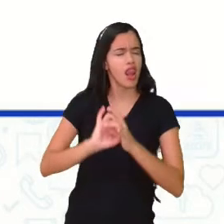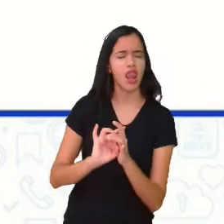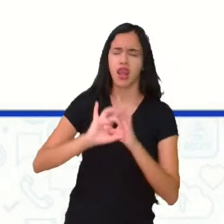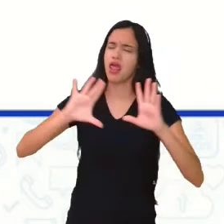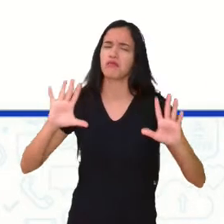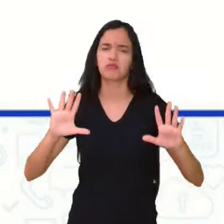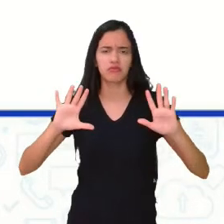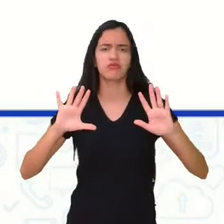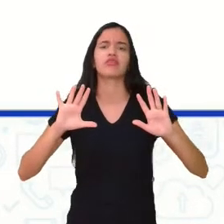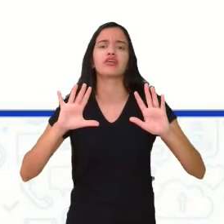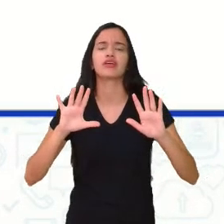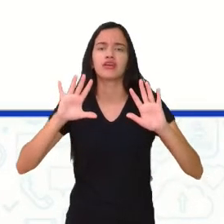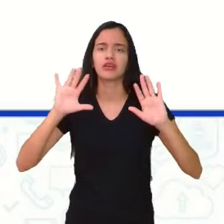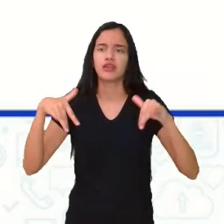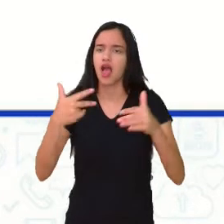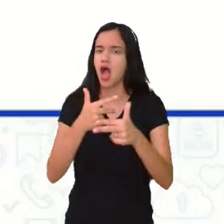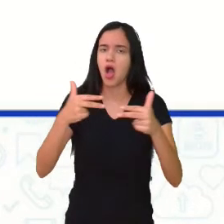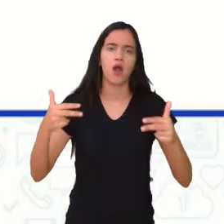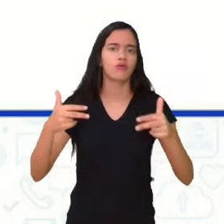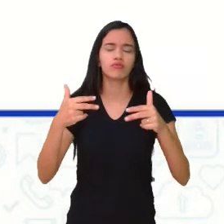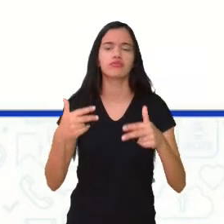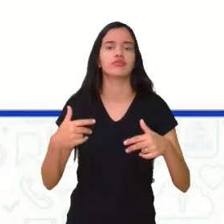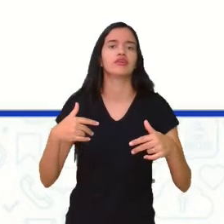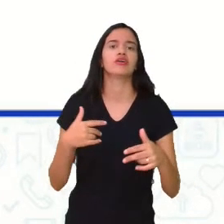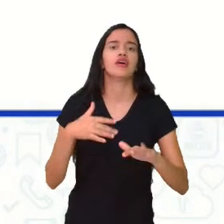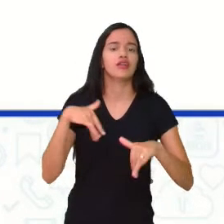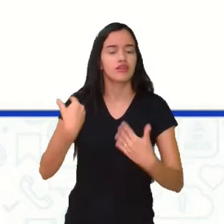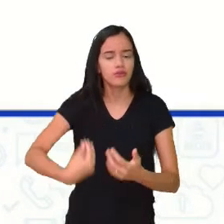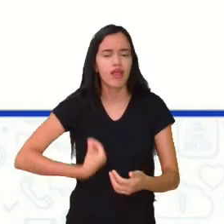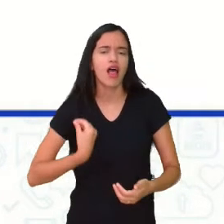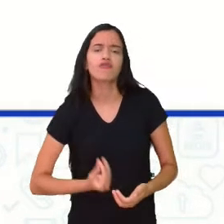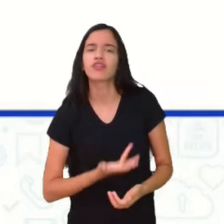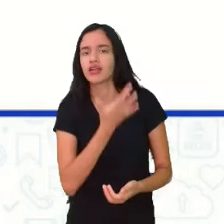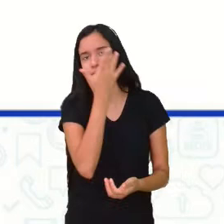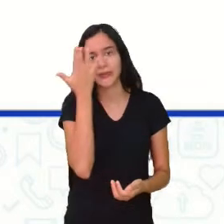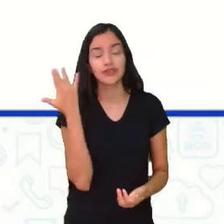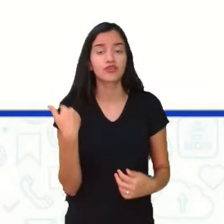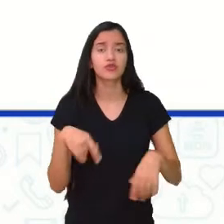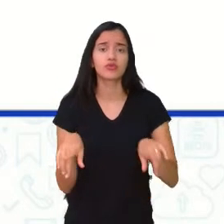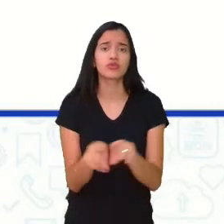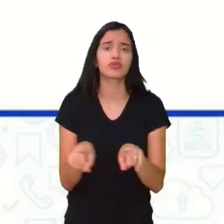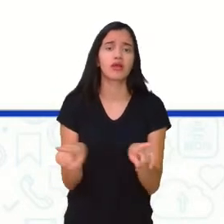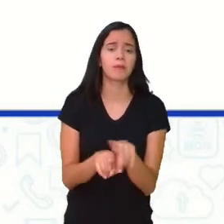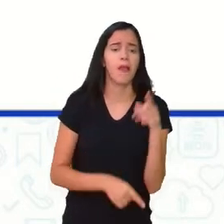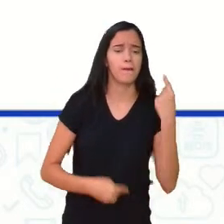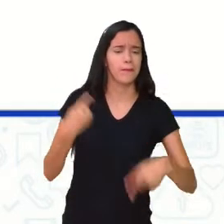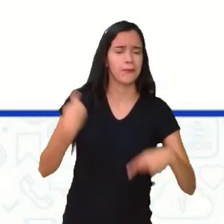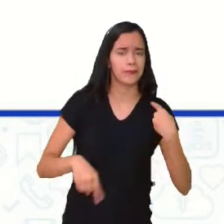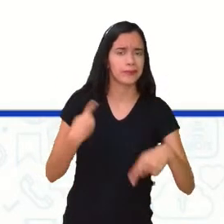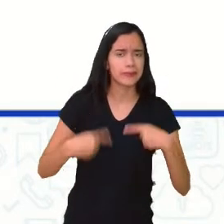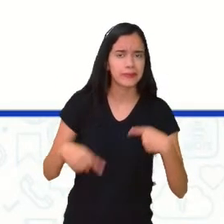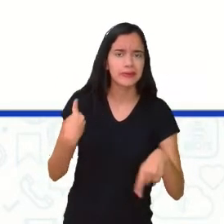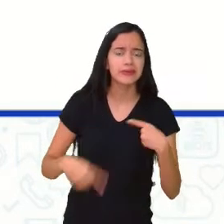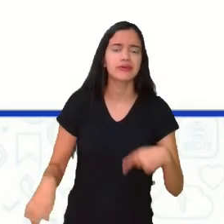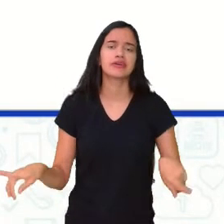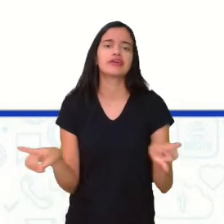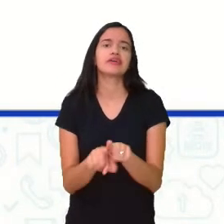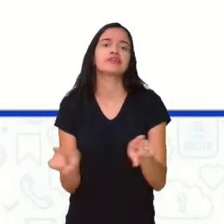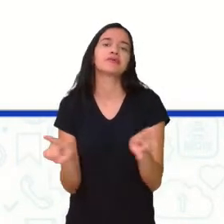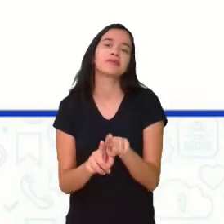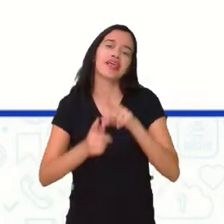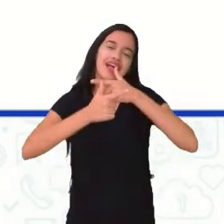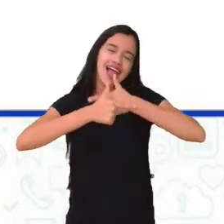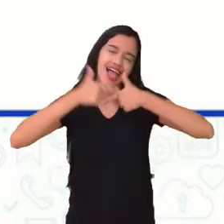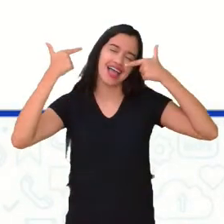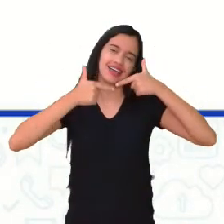ele deixou vir aí a coisa toda da vida das pessoas, das questões políticas, da